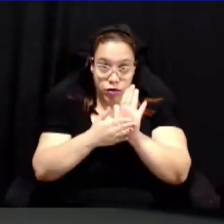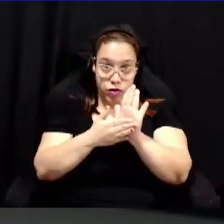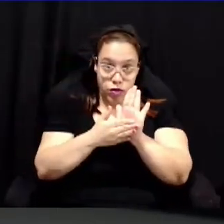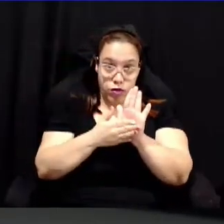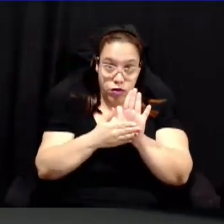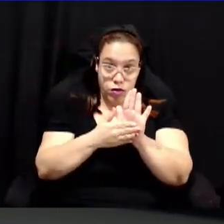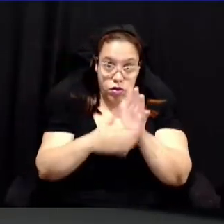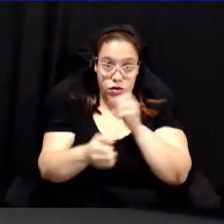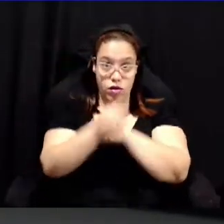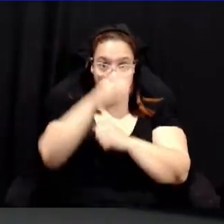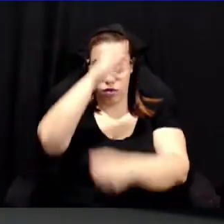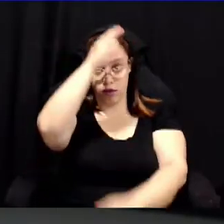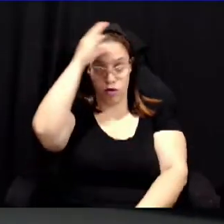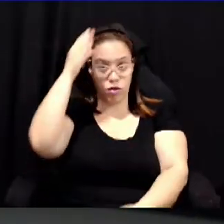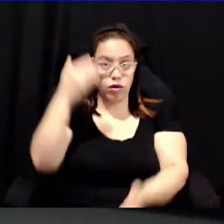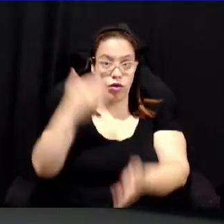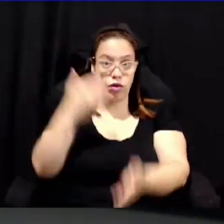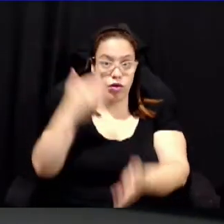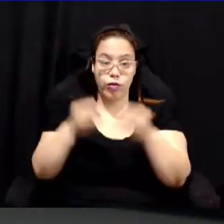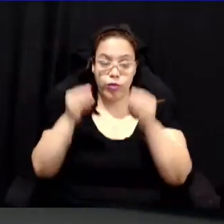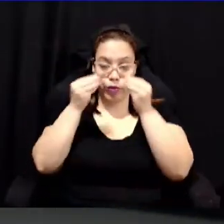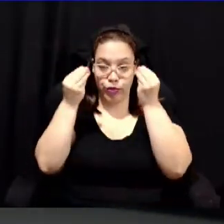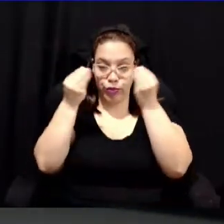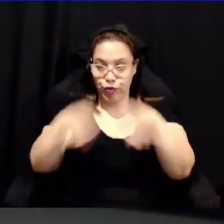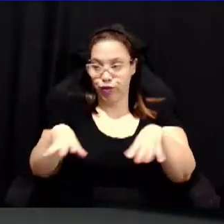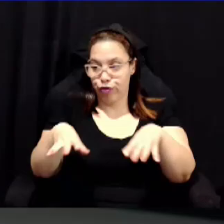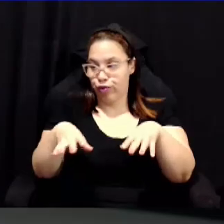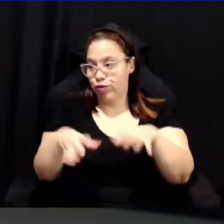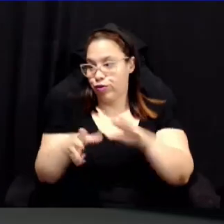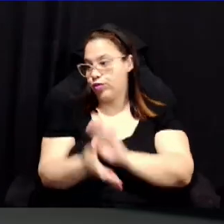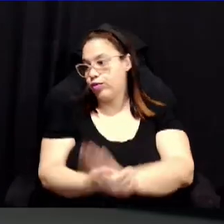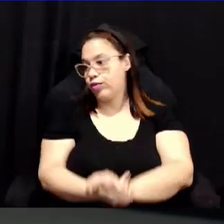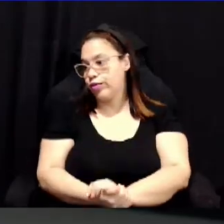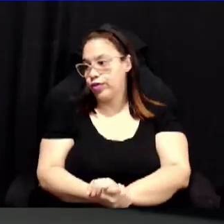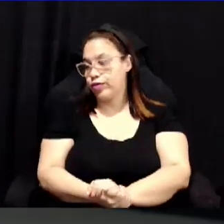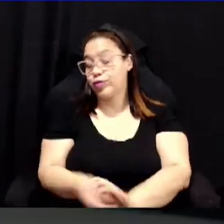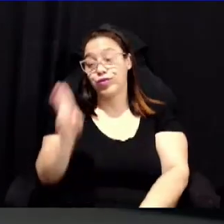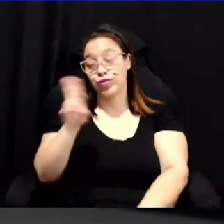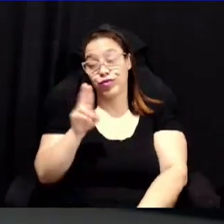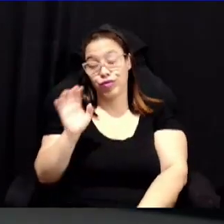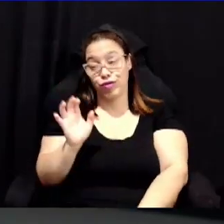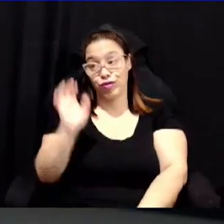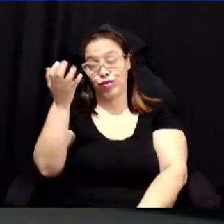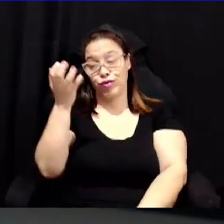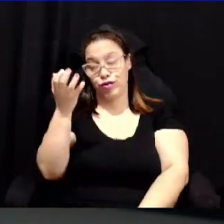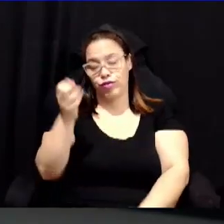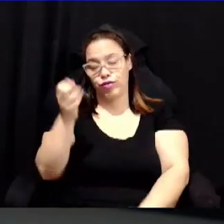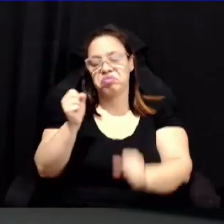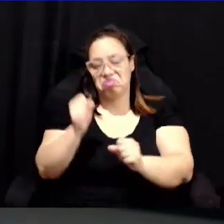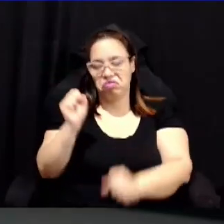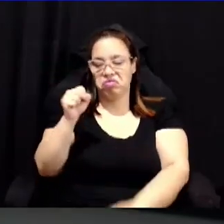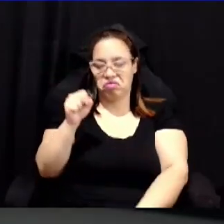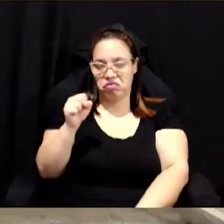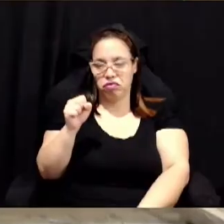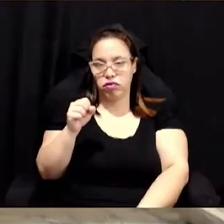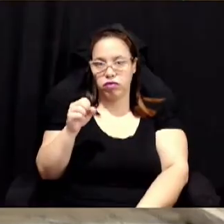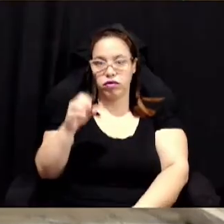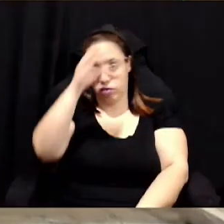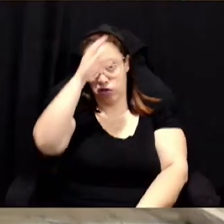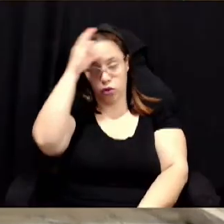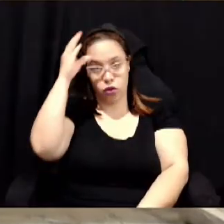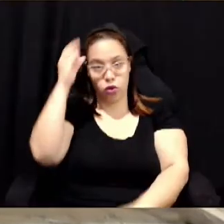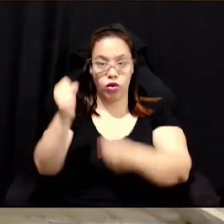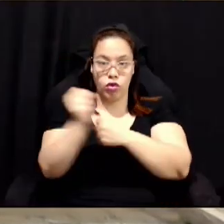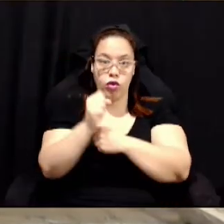Consumidor, e qualquer tipo de prejuízo que eventualmente o usuário ou o apostador tem, ele pode sim recorrer ao Código de Defesa do Consumidor. Bom,